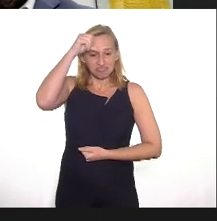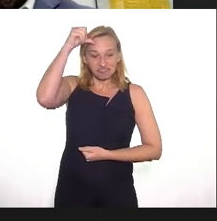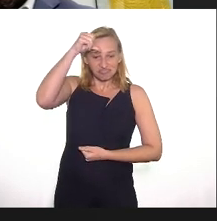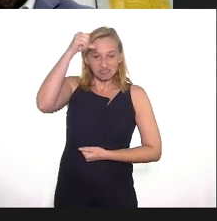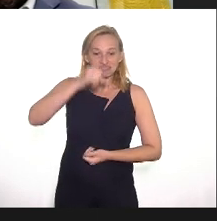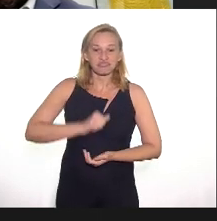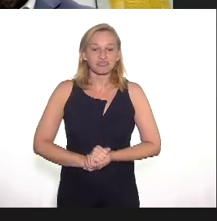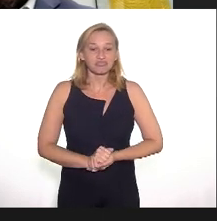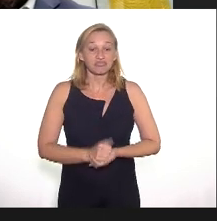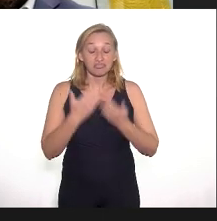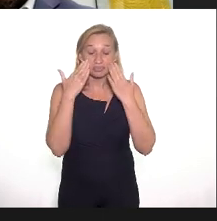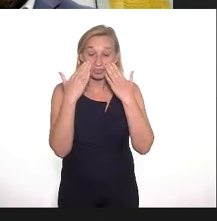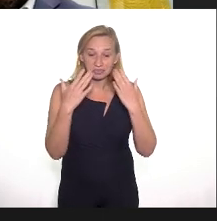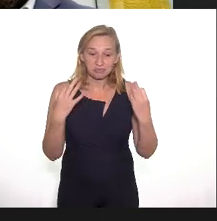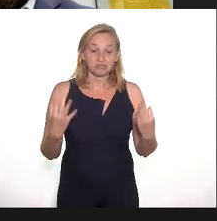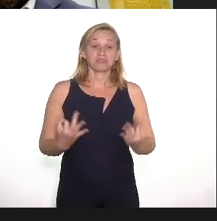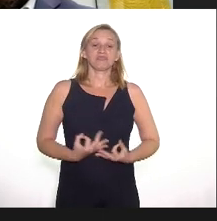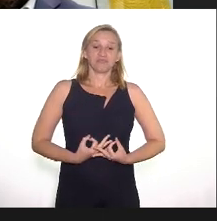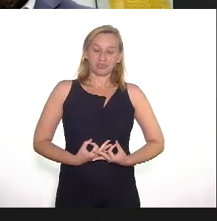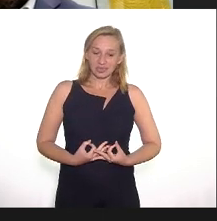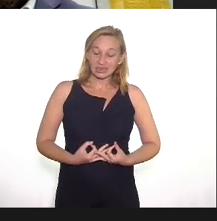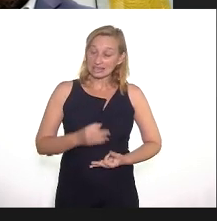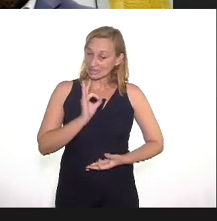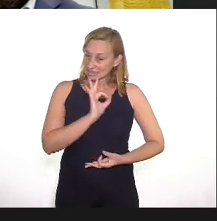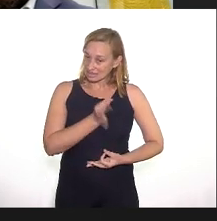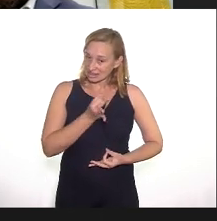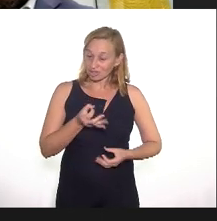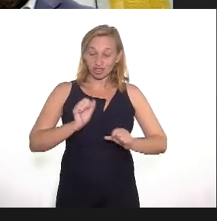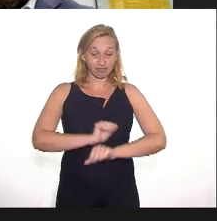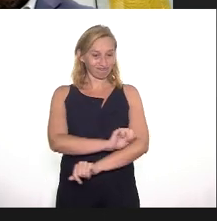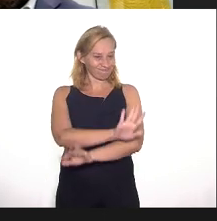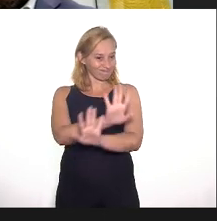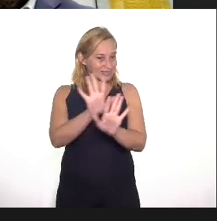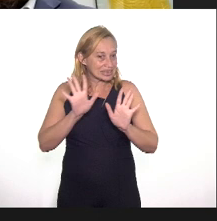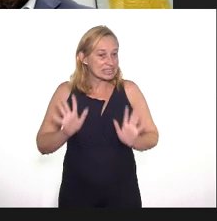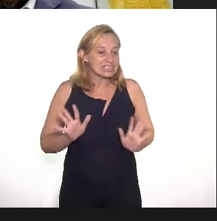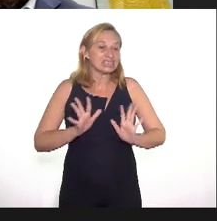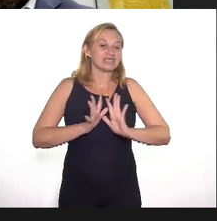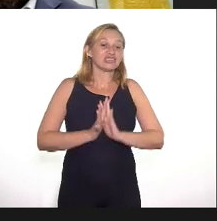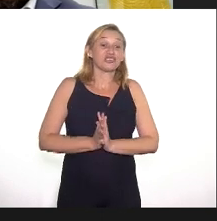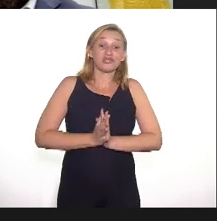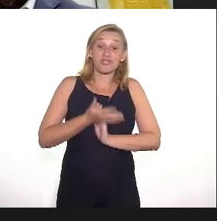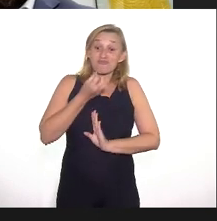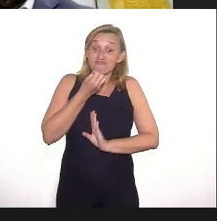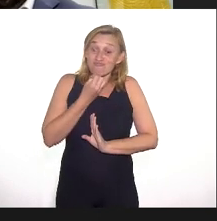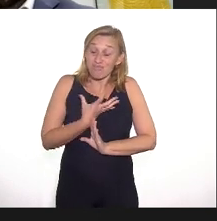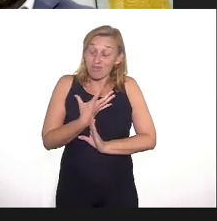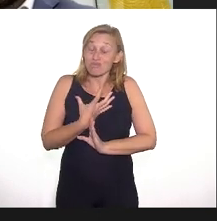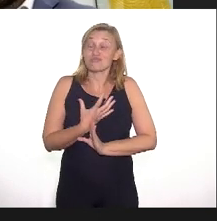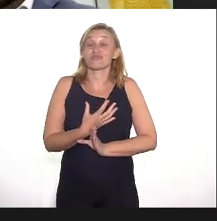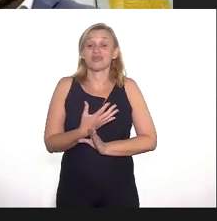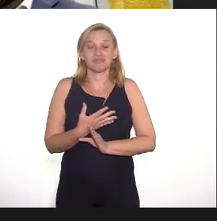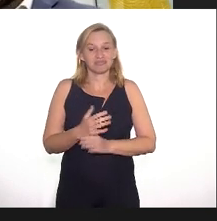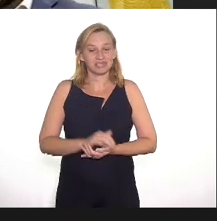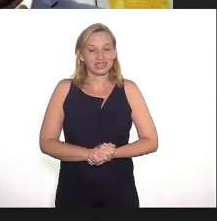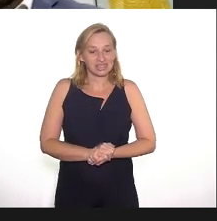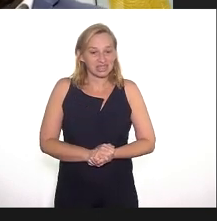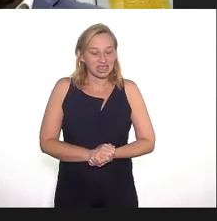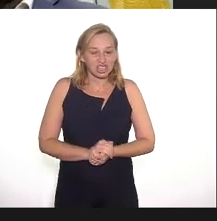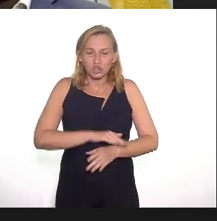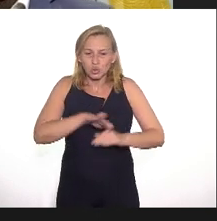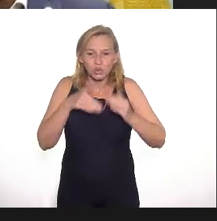Cláudio Castro. Foi uma apresentação bastante didática, esclarecedora, Foi muito oportuna a disponibilidade de